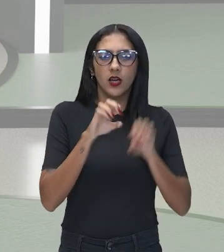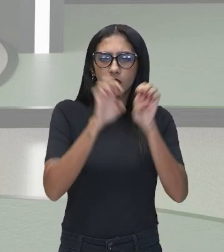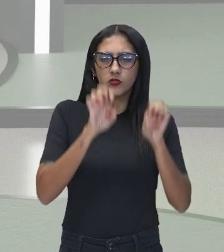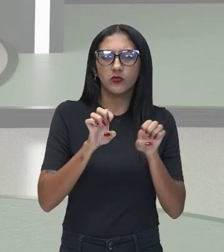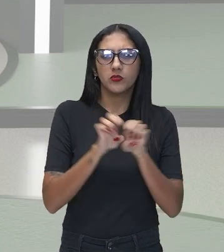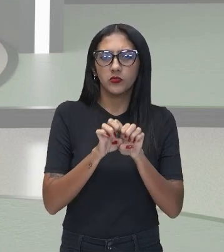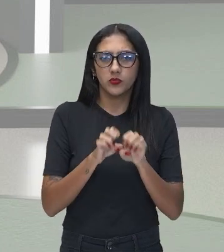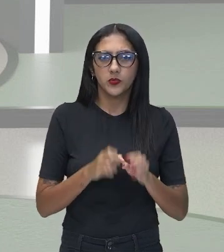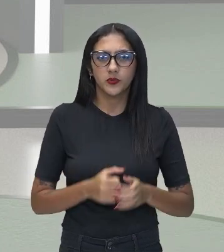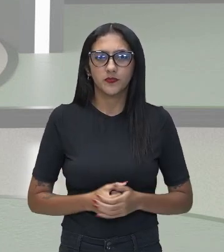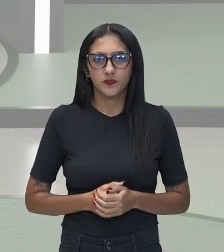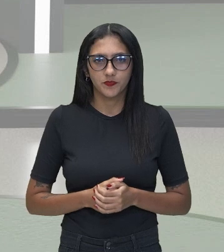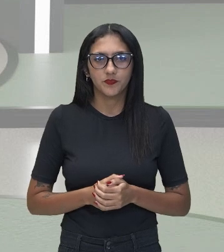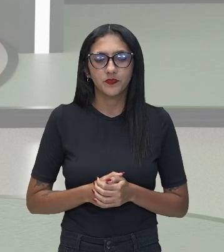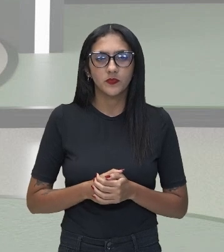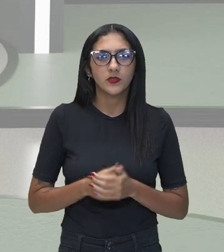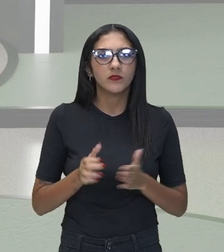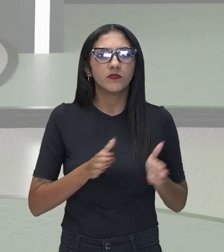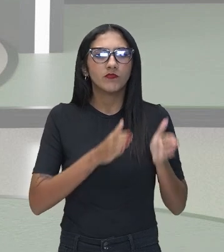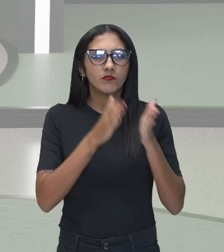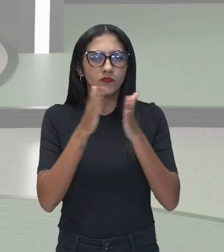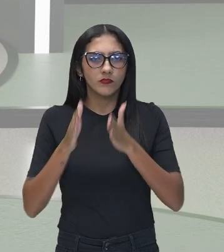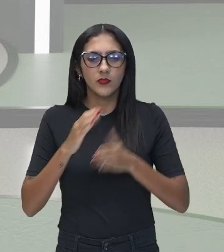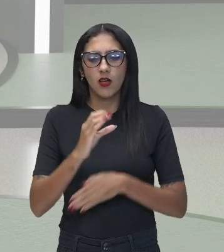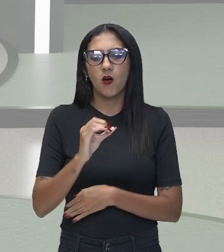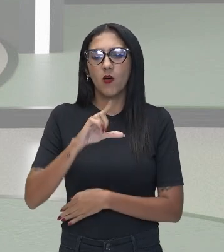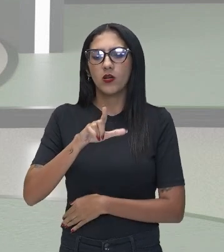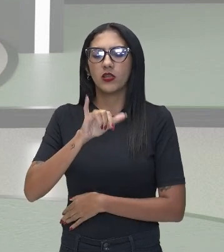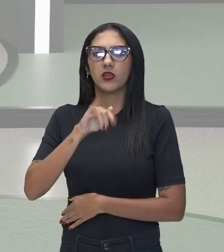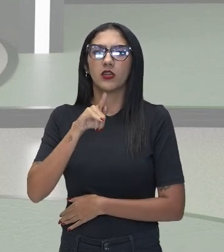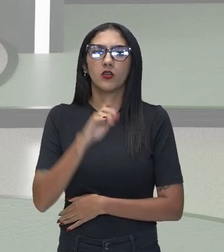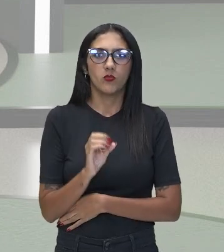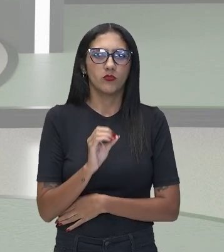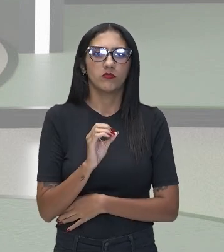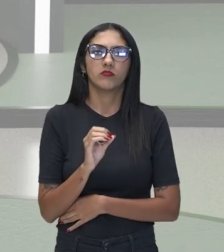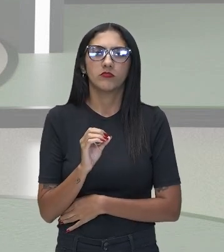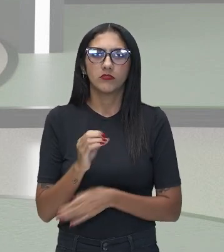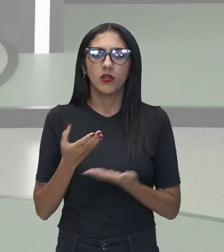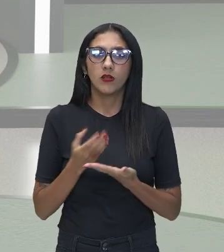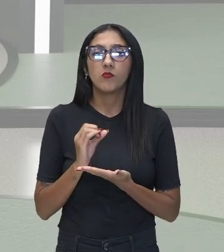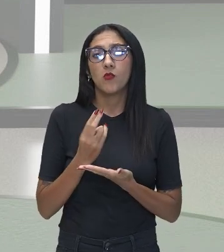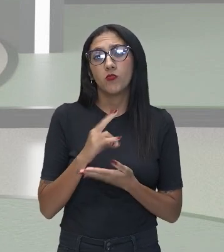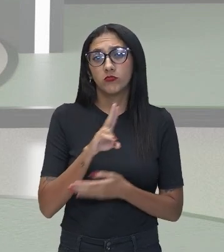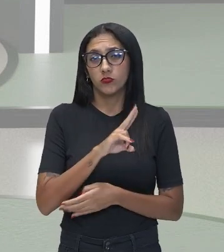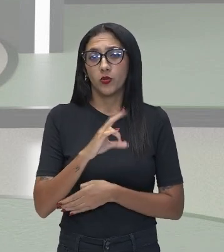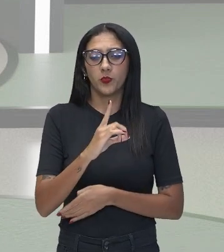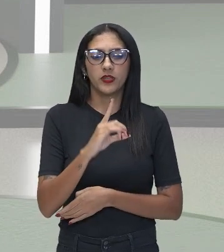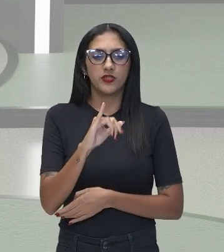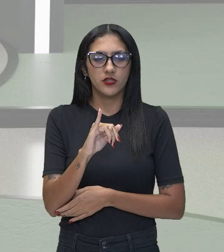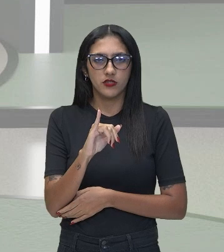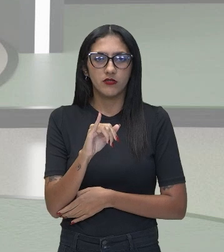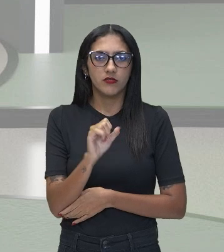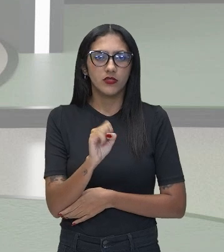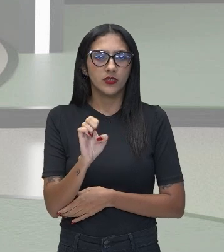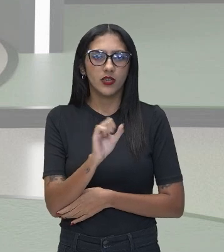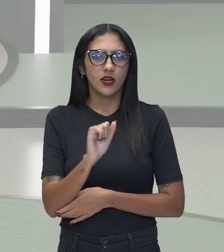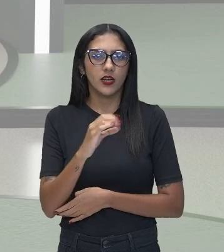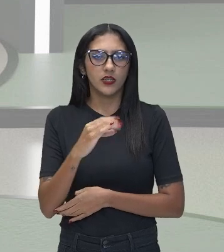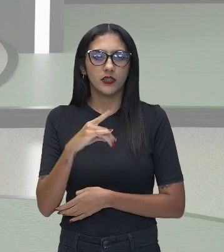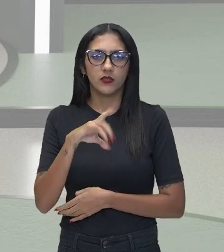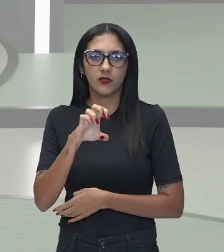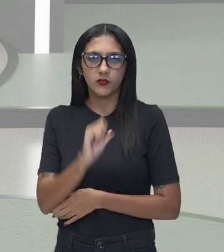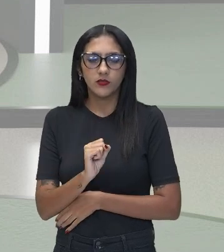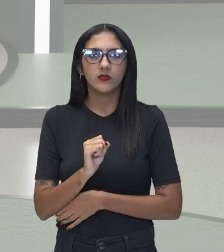que são os oligosacarídeos? Os oligosacarídeos, ou seja, também chamados de disacarídeos,